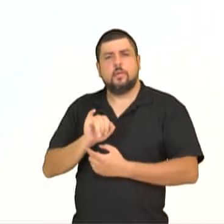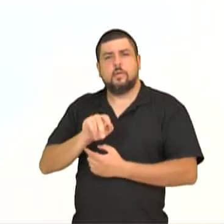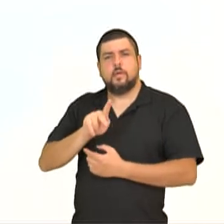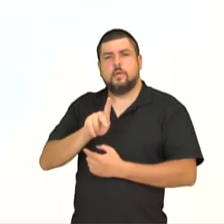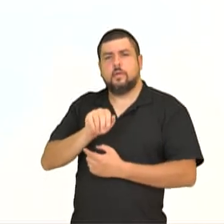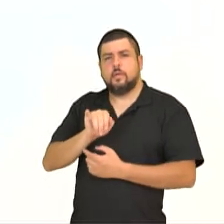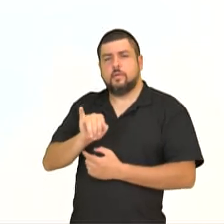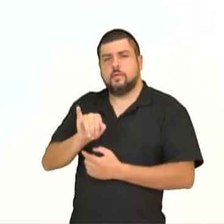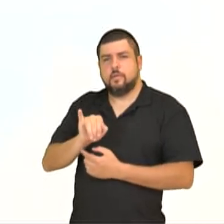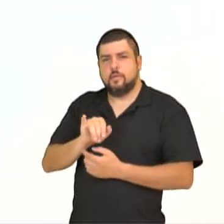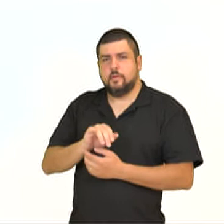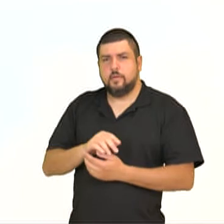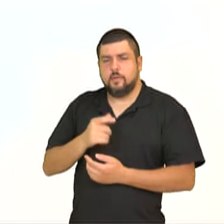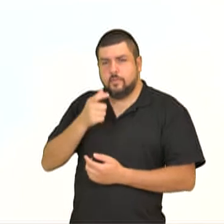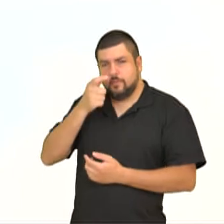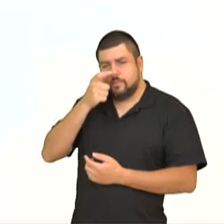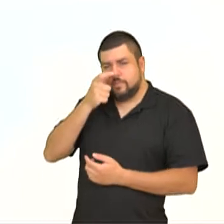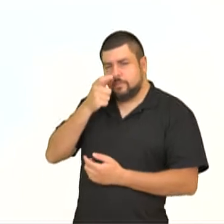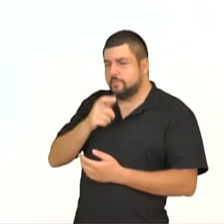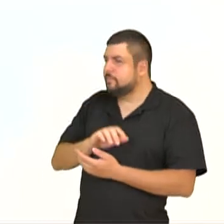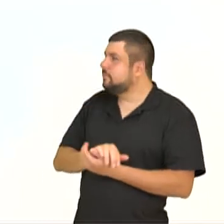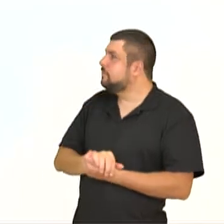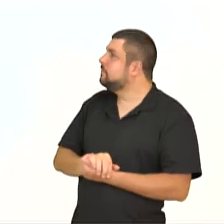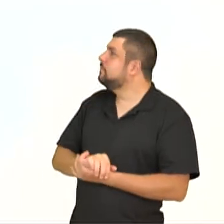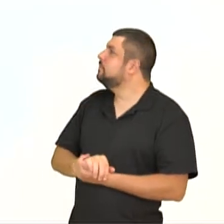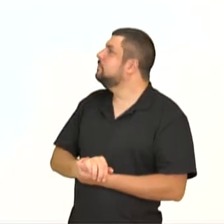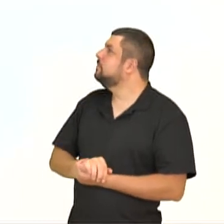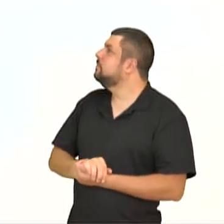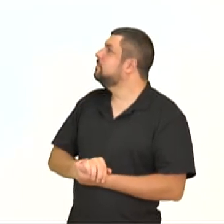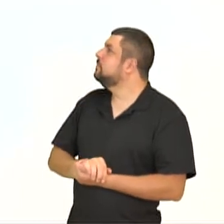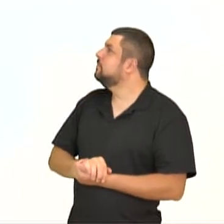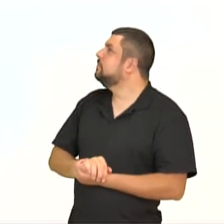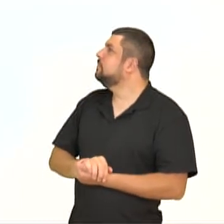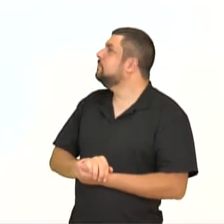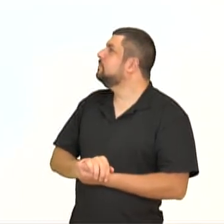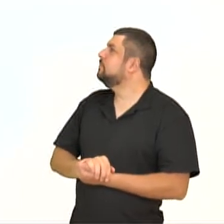la luna, la sombra que se alarga es